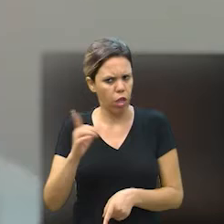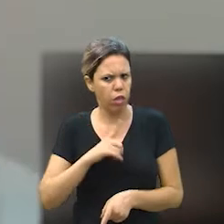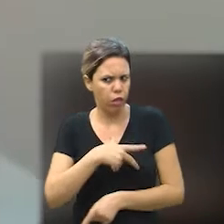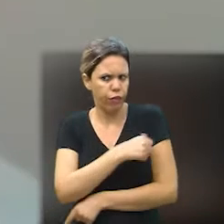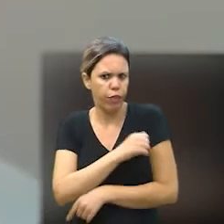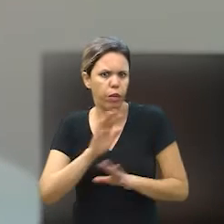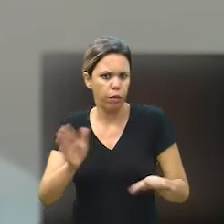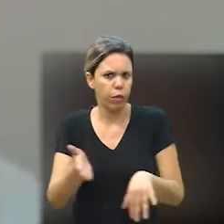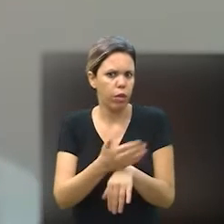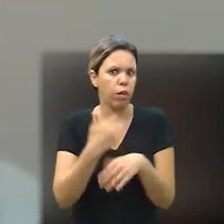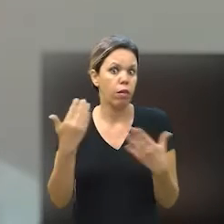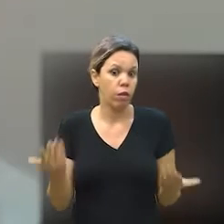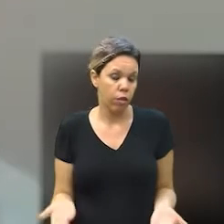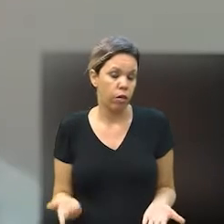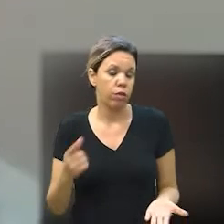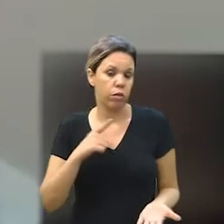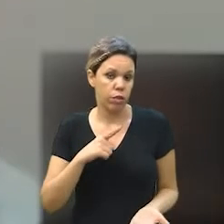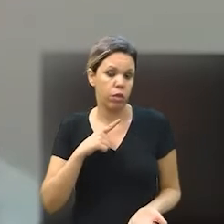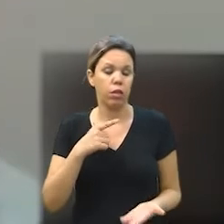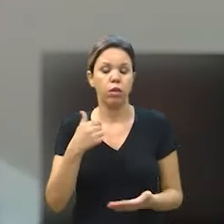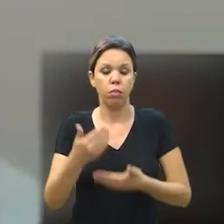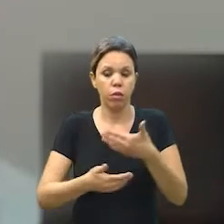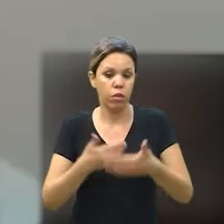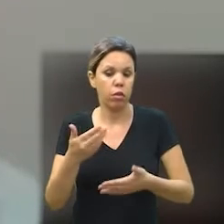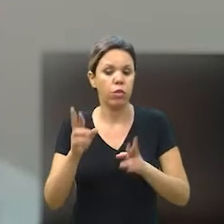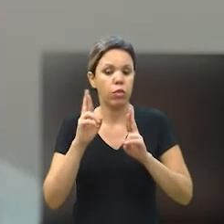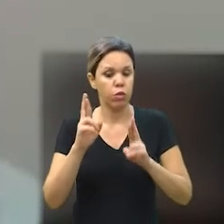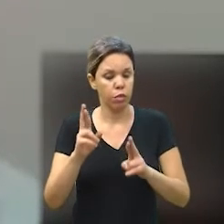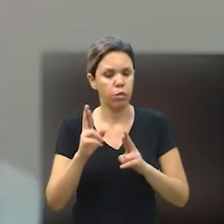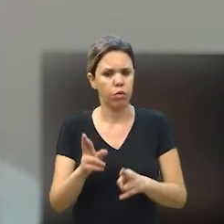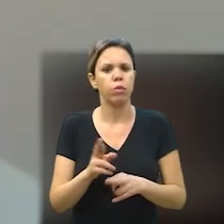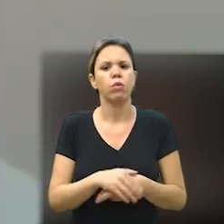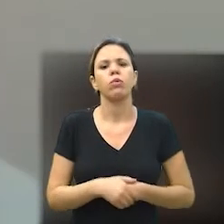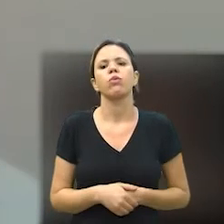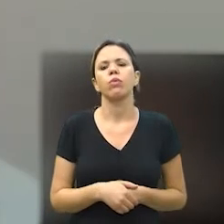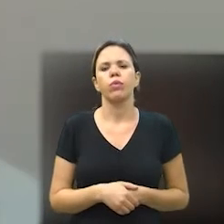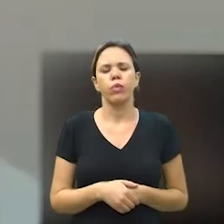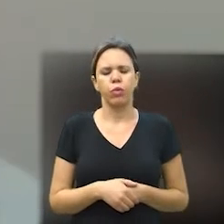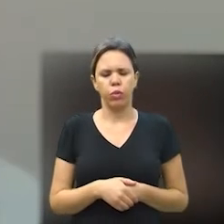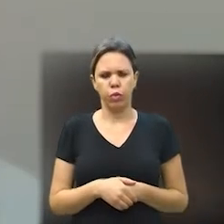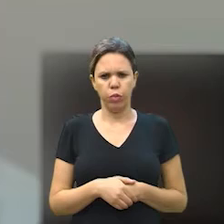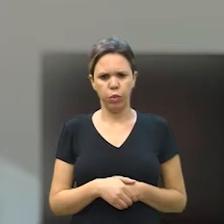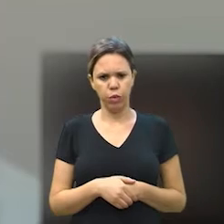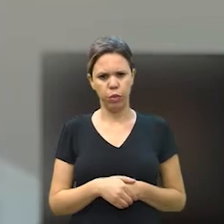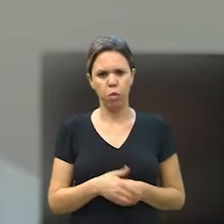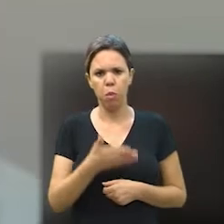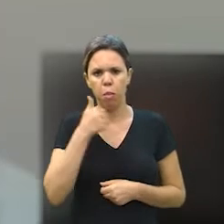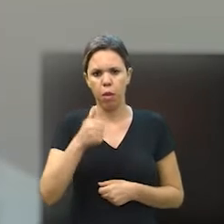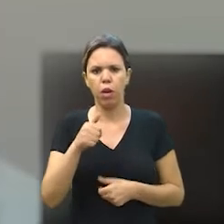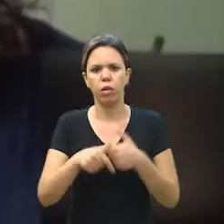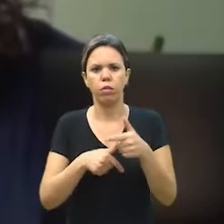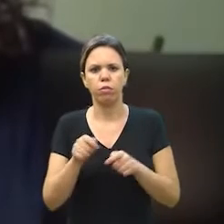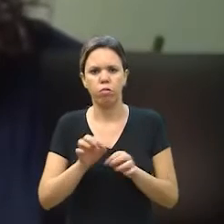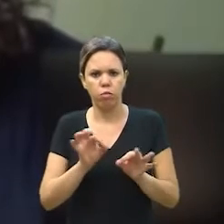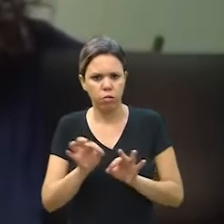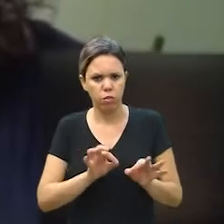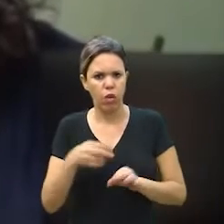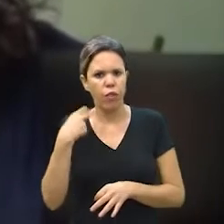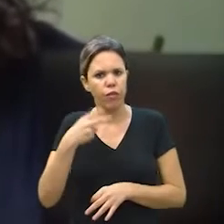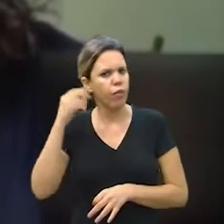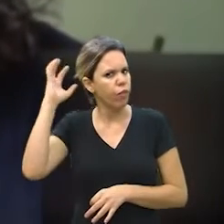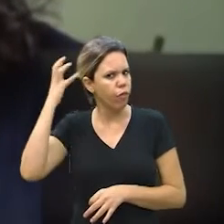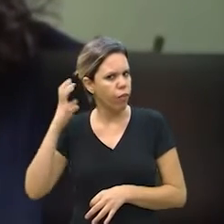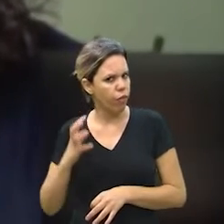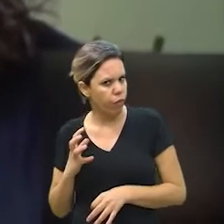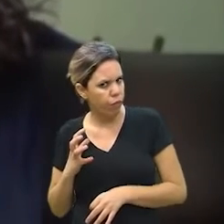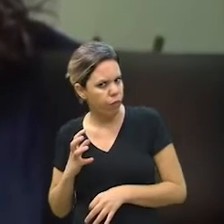já deveriam. Mas tem uma sequência que eu espero que ela seja melhor trabalhada. A vereadora